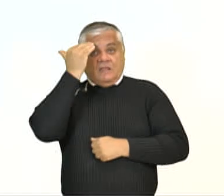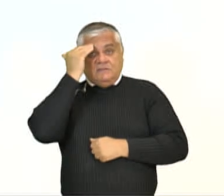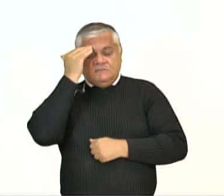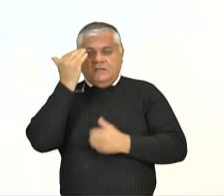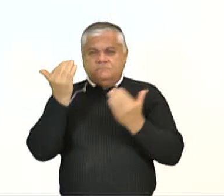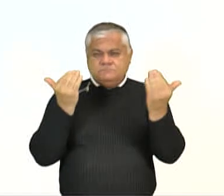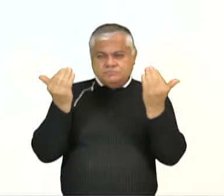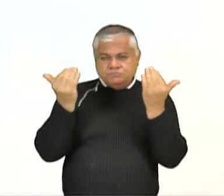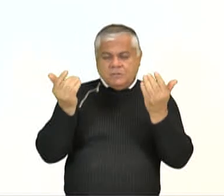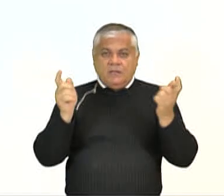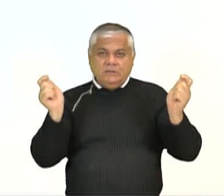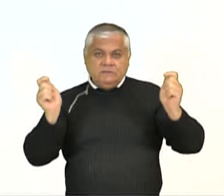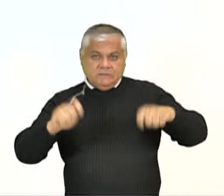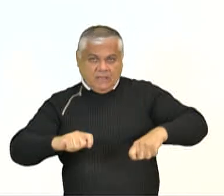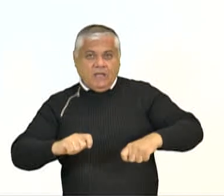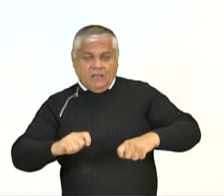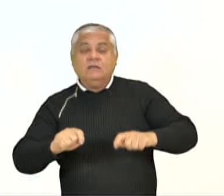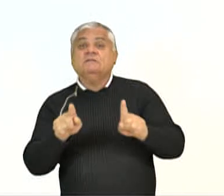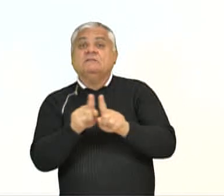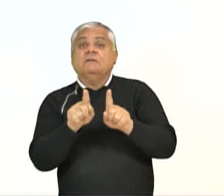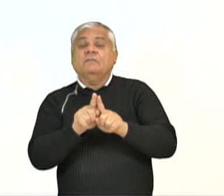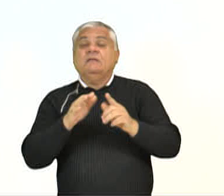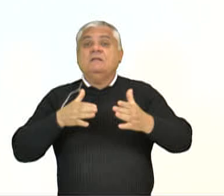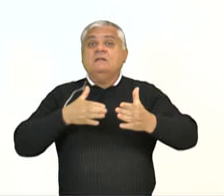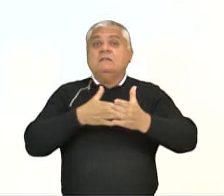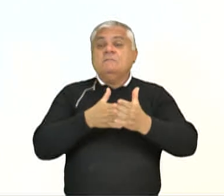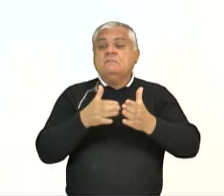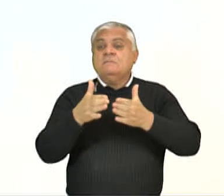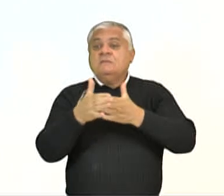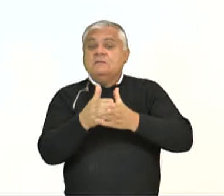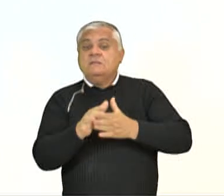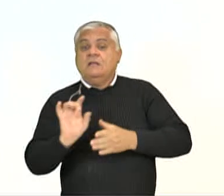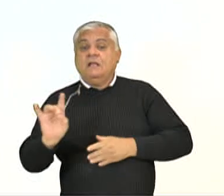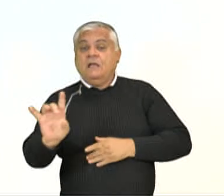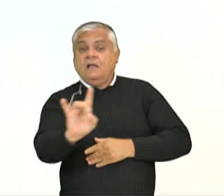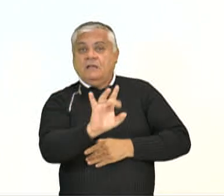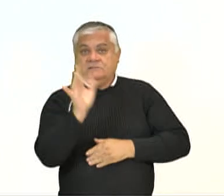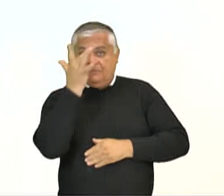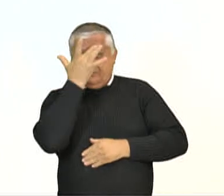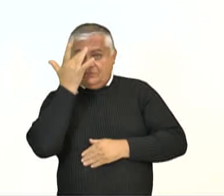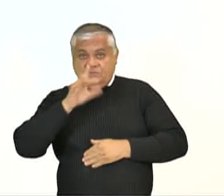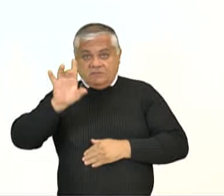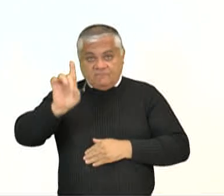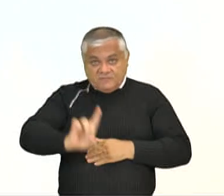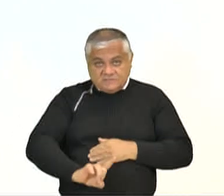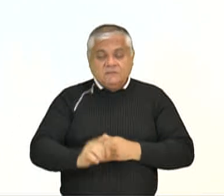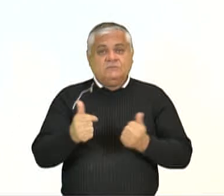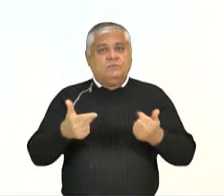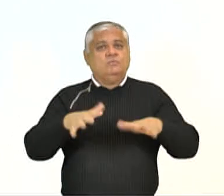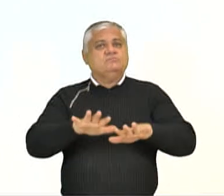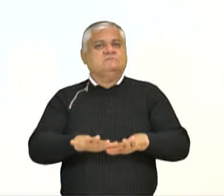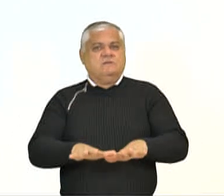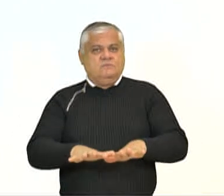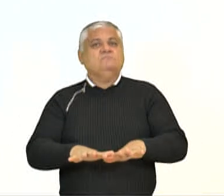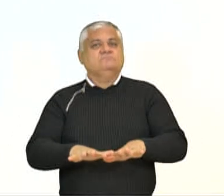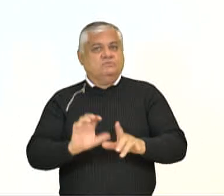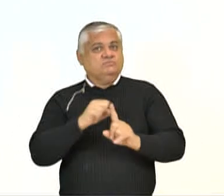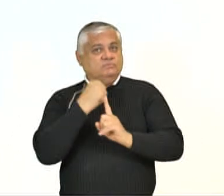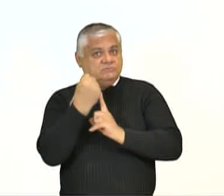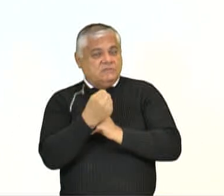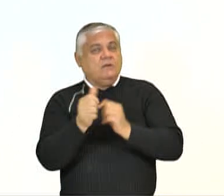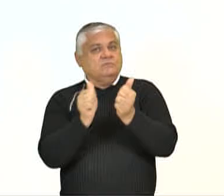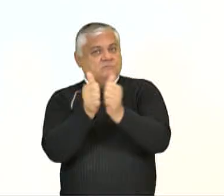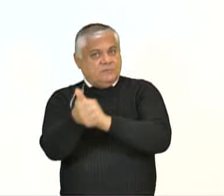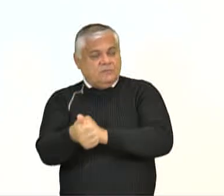analisar as possibilidades e também as limitações das pessoas deficientes no processo de inclusão social e também